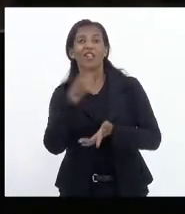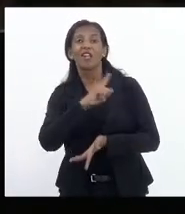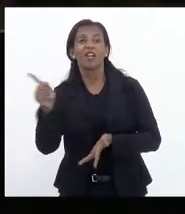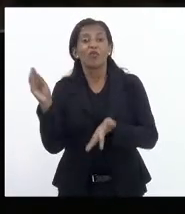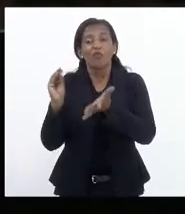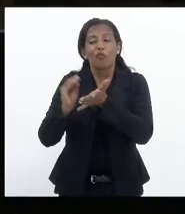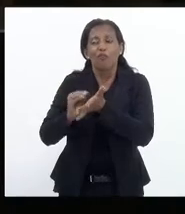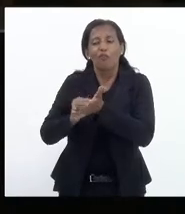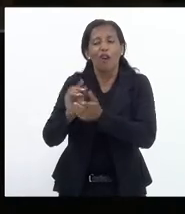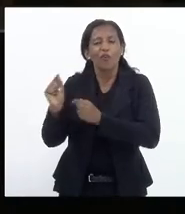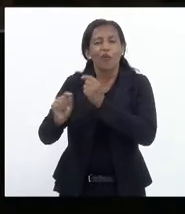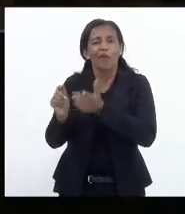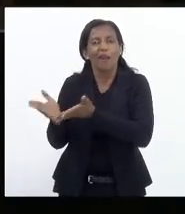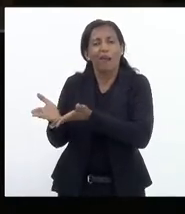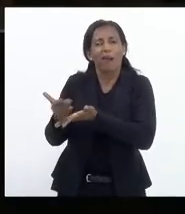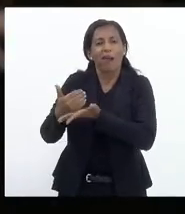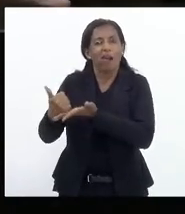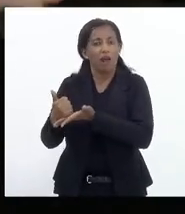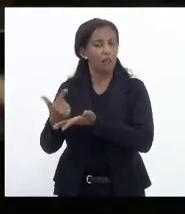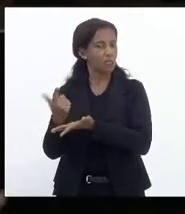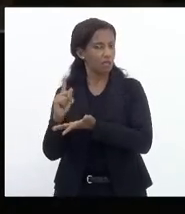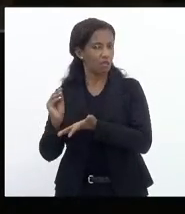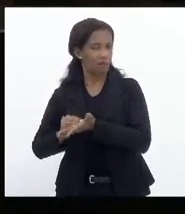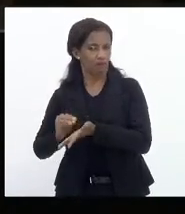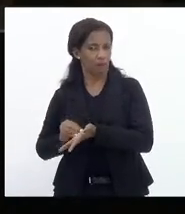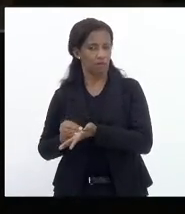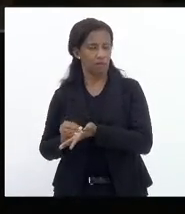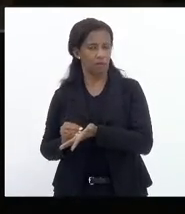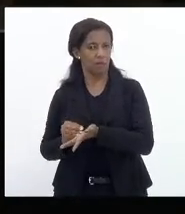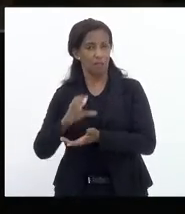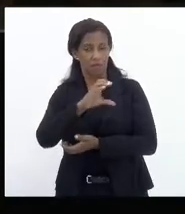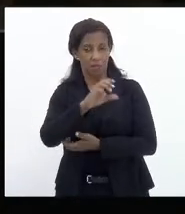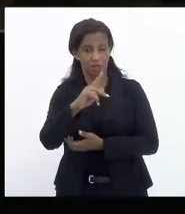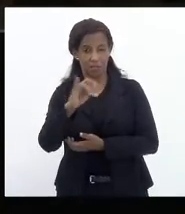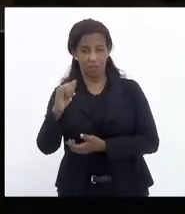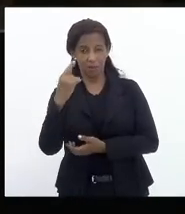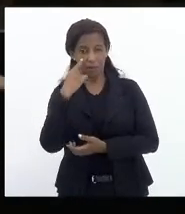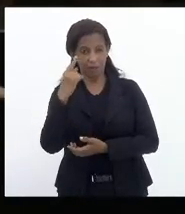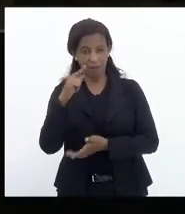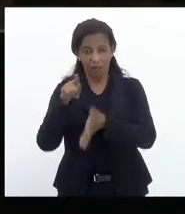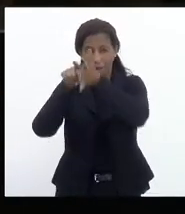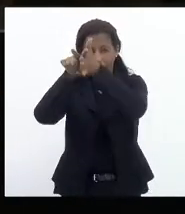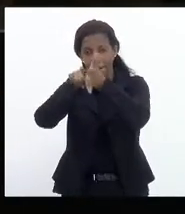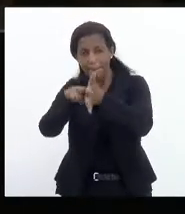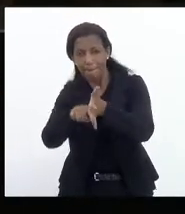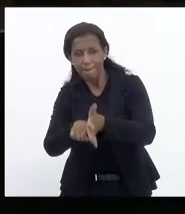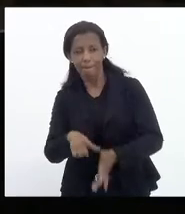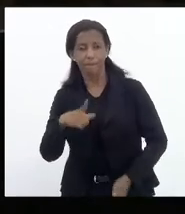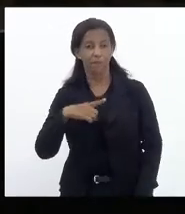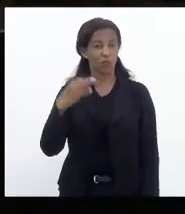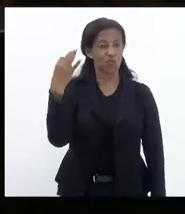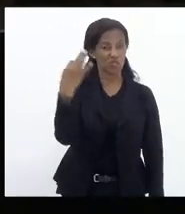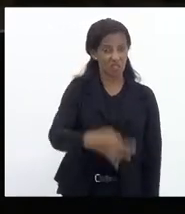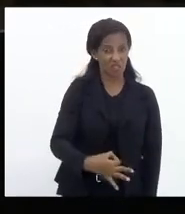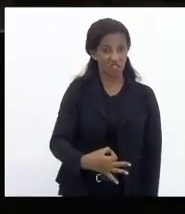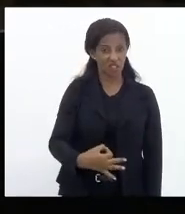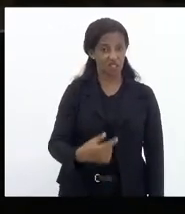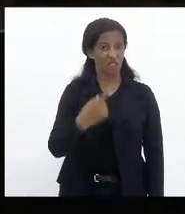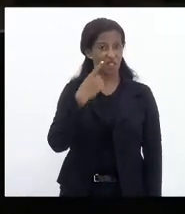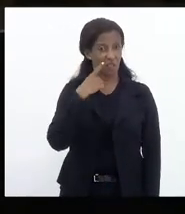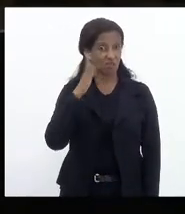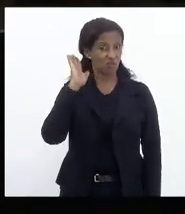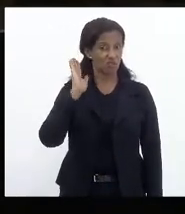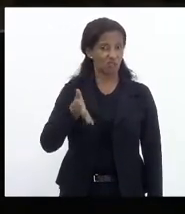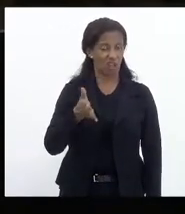para que eles queriam se beneficiar e isso a serpente tá por ano eu tenho certeza e olha que eu tenho várias